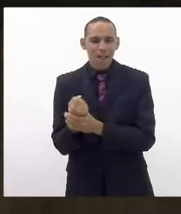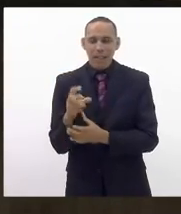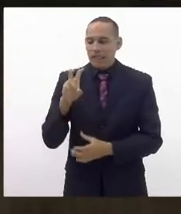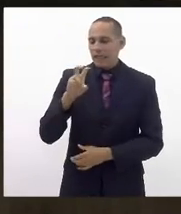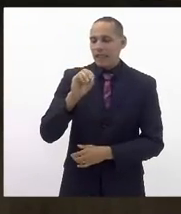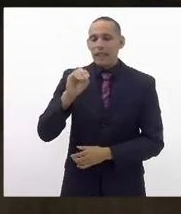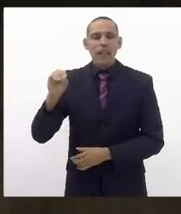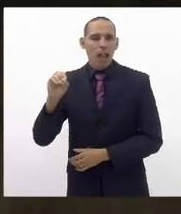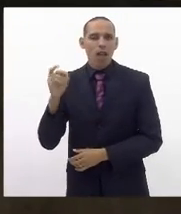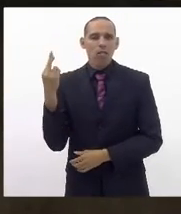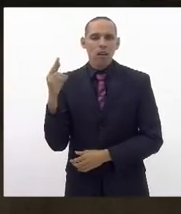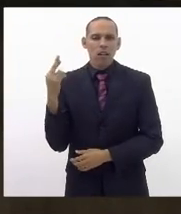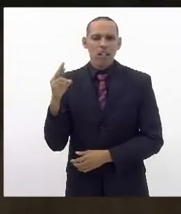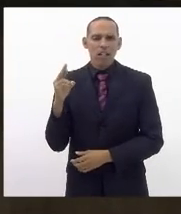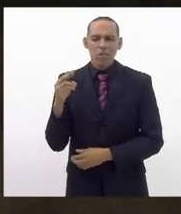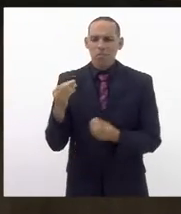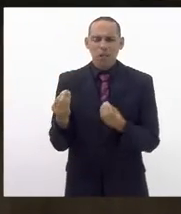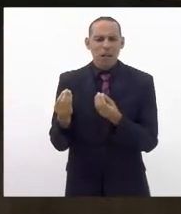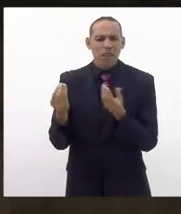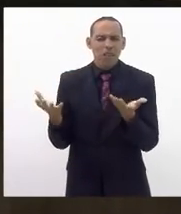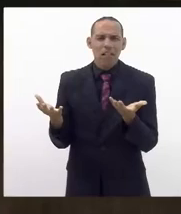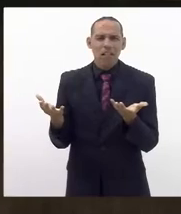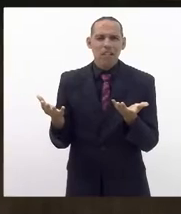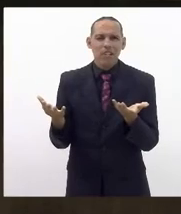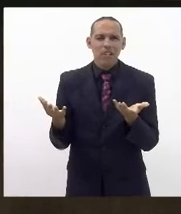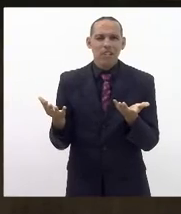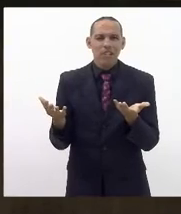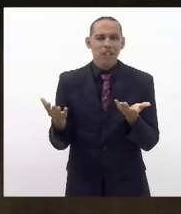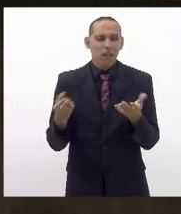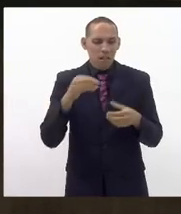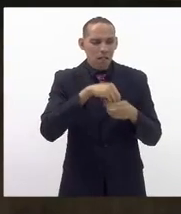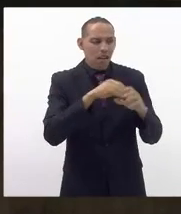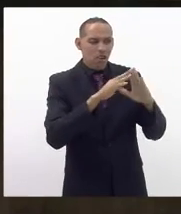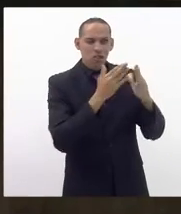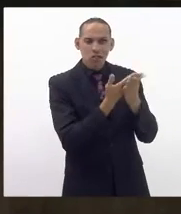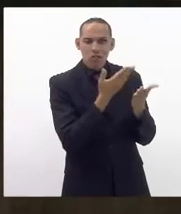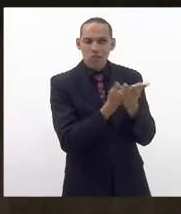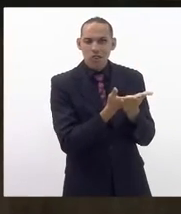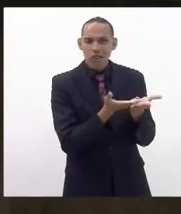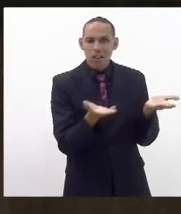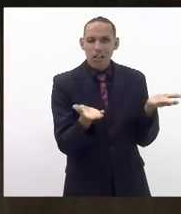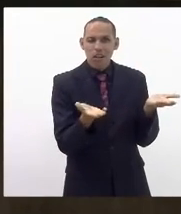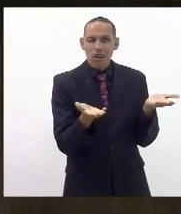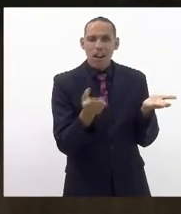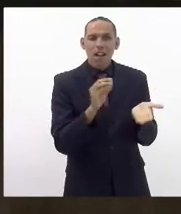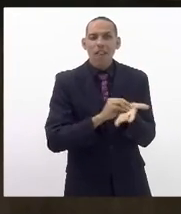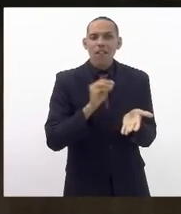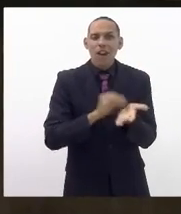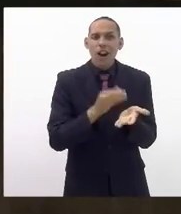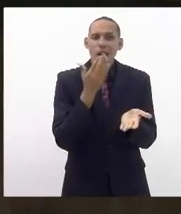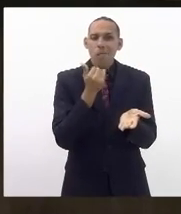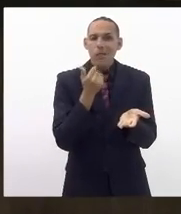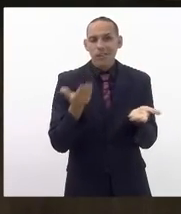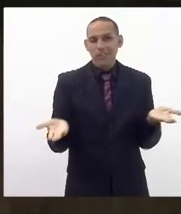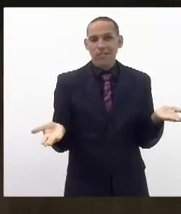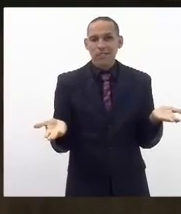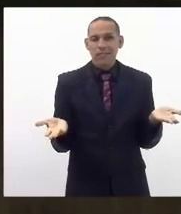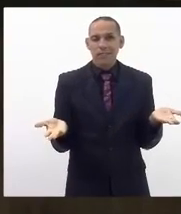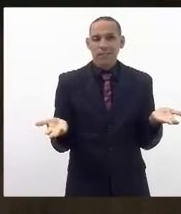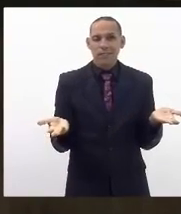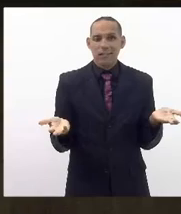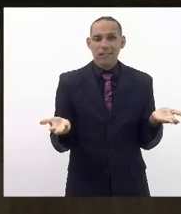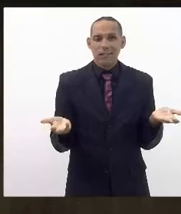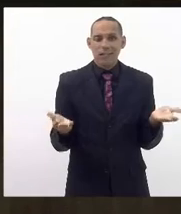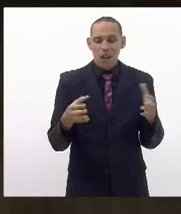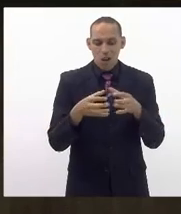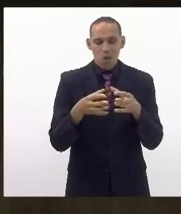sequer a finalidade, enquanto a gente tem uma realidade nas escolas, deputada Marta Rocha, de que está faltando comida. A gente está recebendo